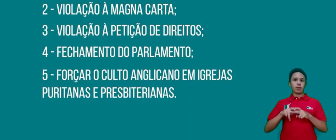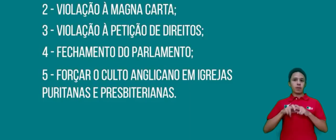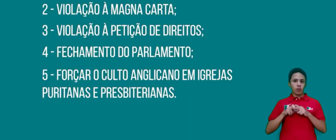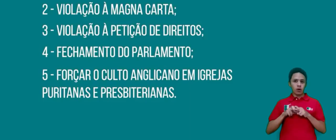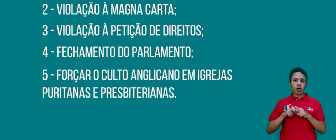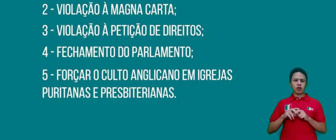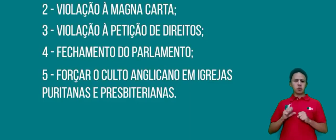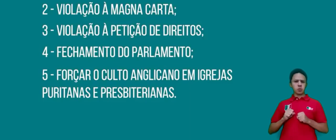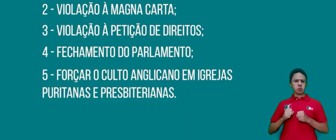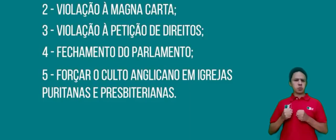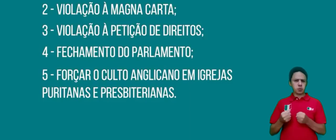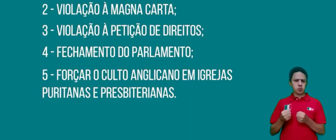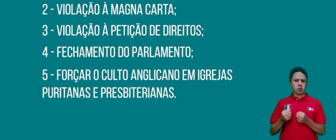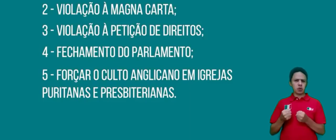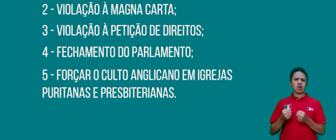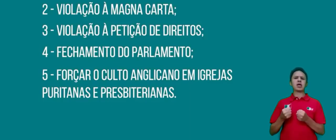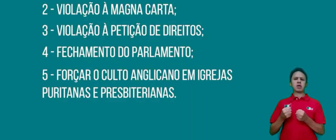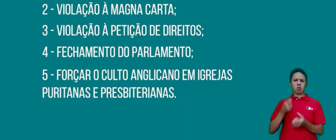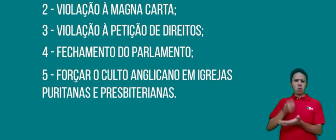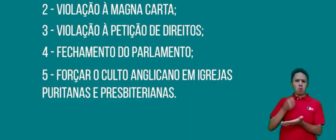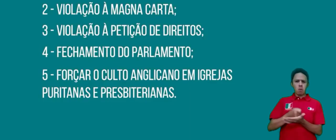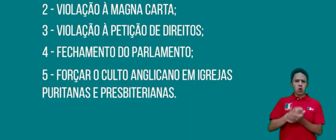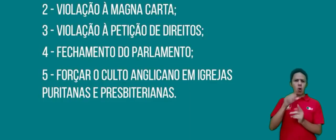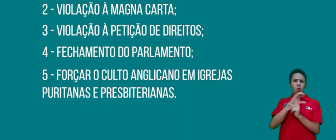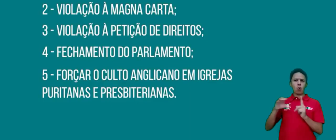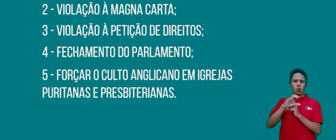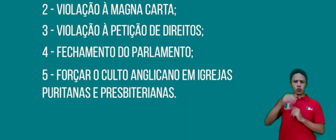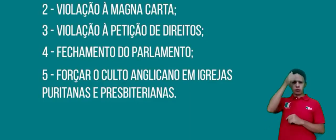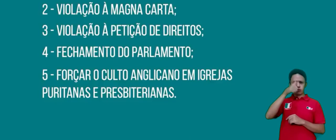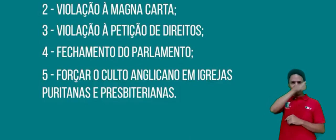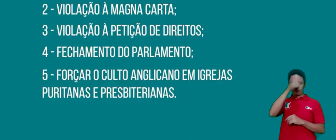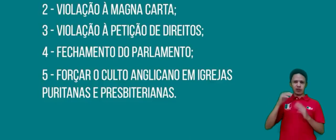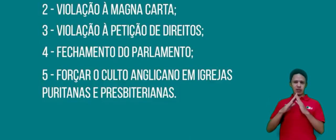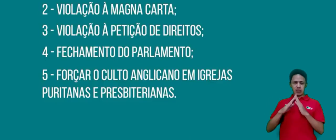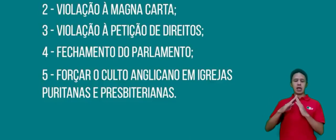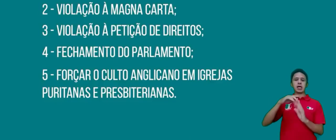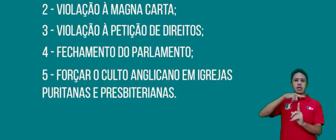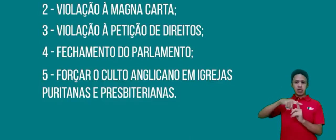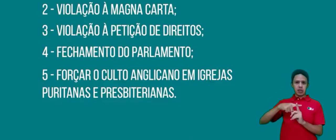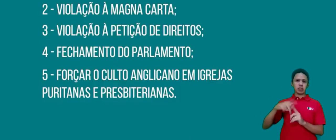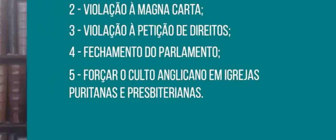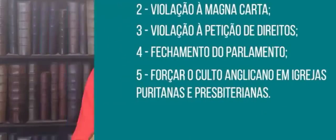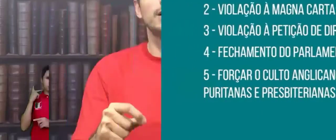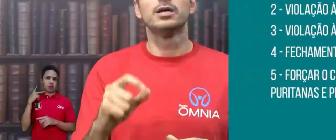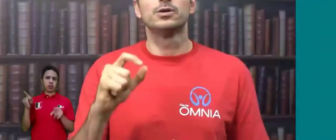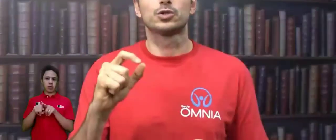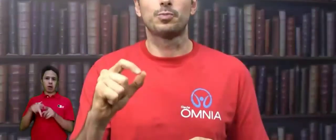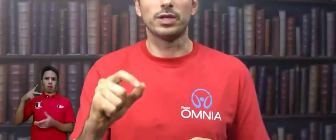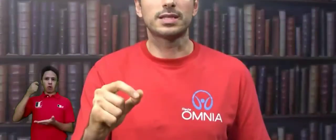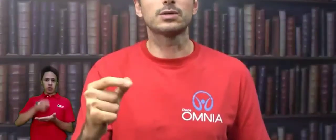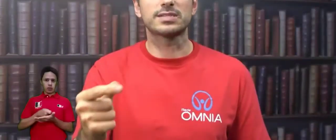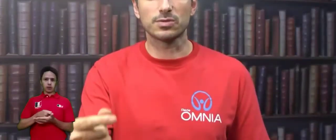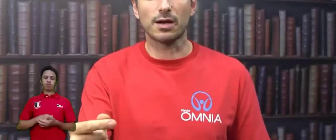forçar o culto anglicano nas igrejas puritanas e presbiterianas.